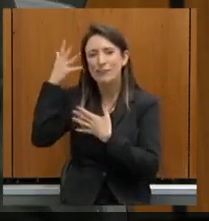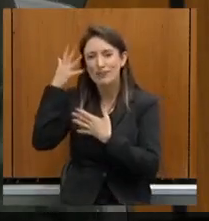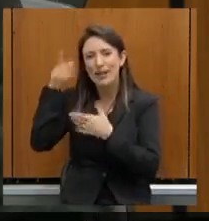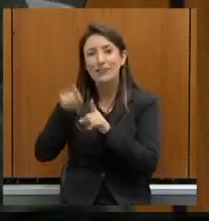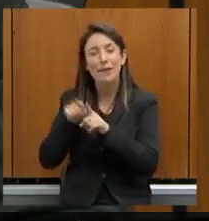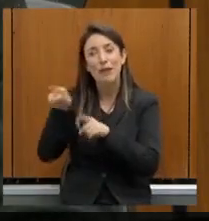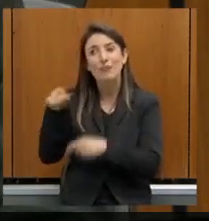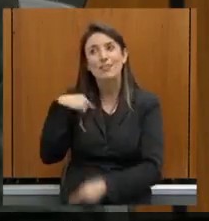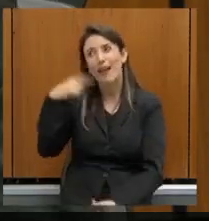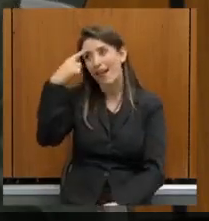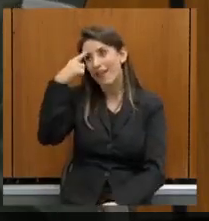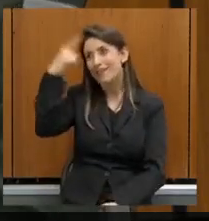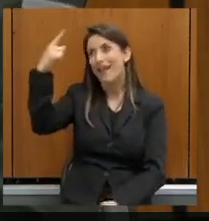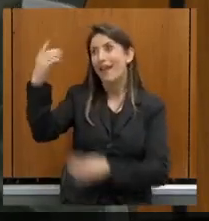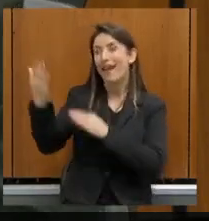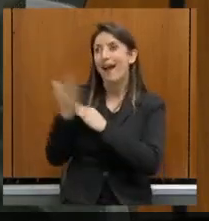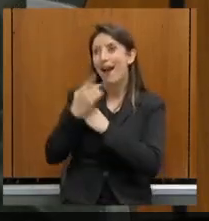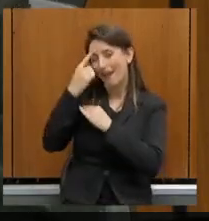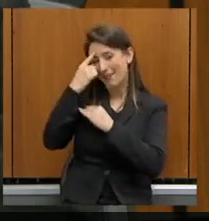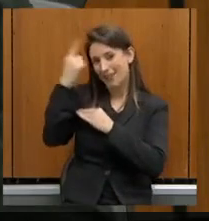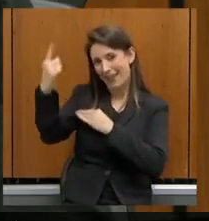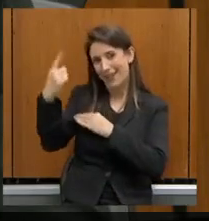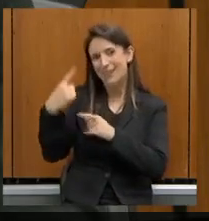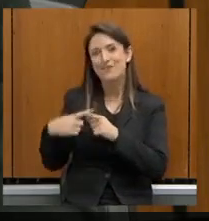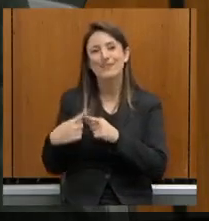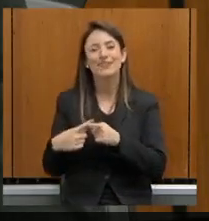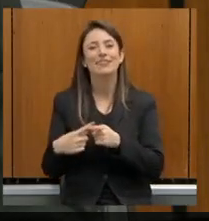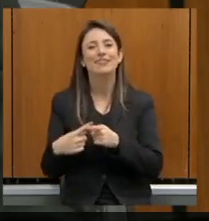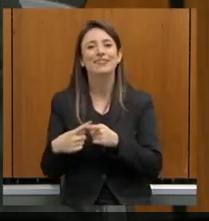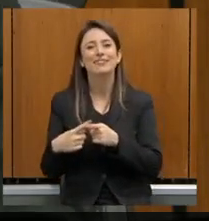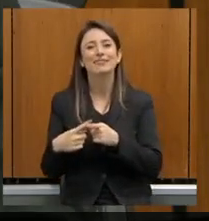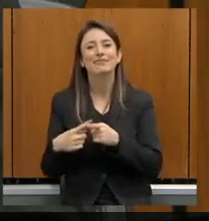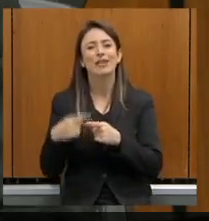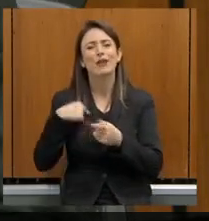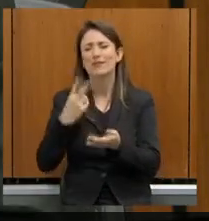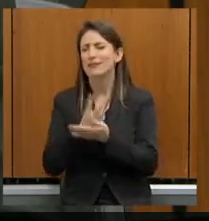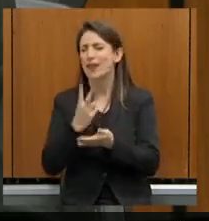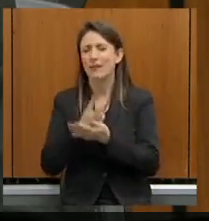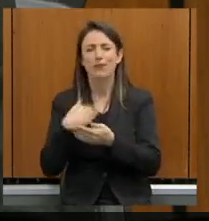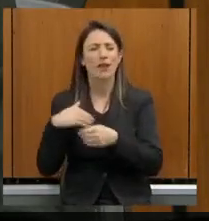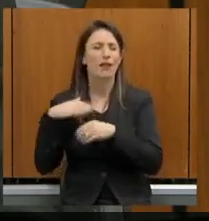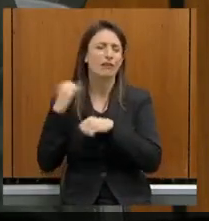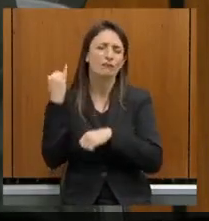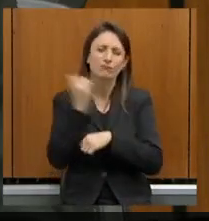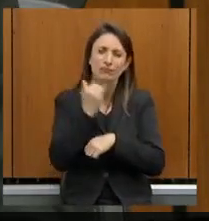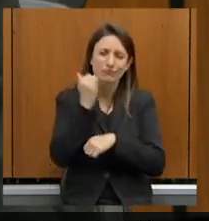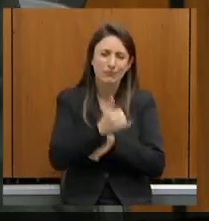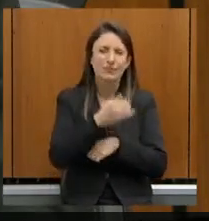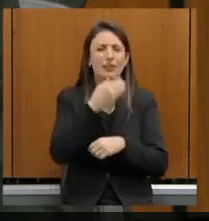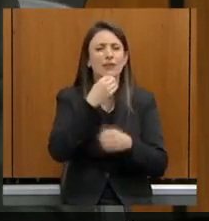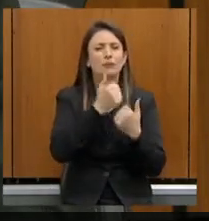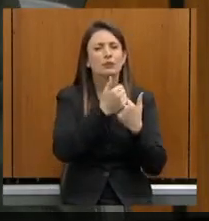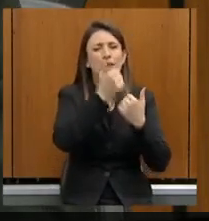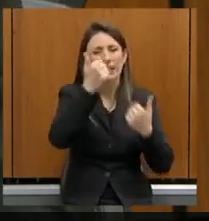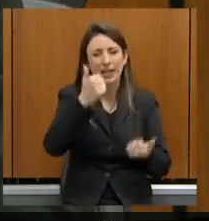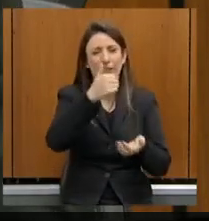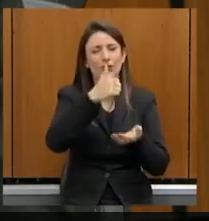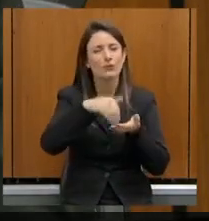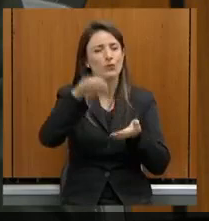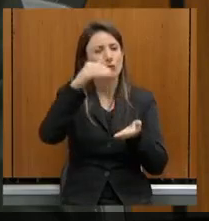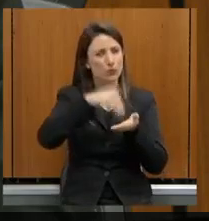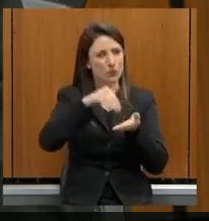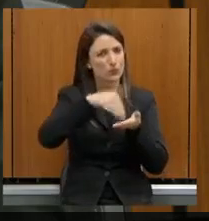que a senhora me deu eu falo sempre para o nosso subsecretário de cultura ele é do Jequitinhonha